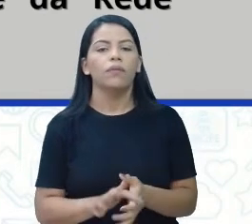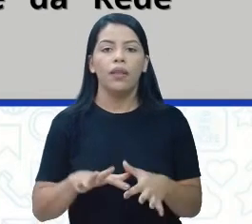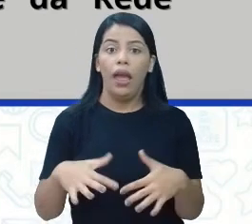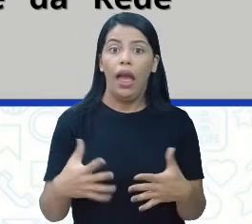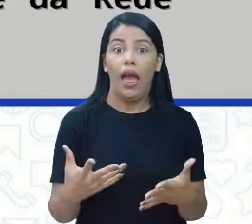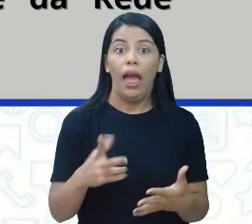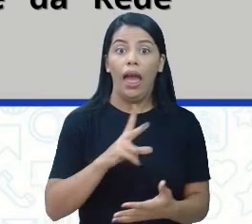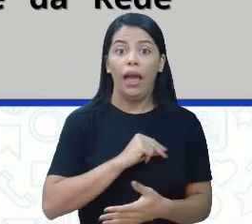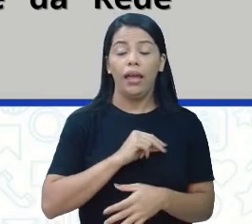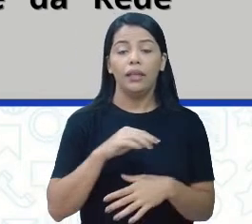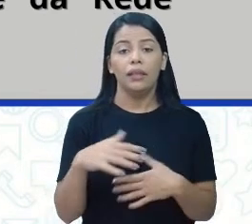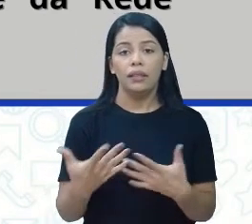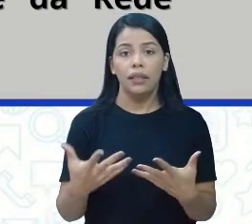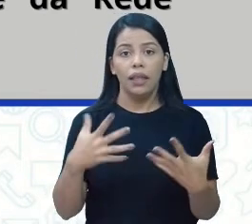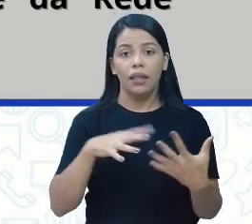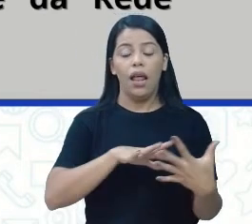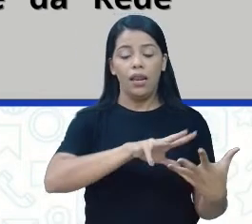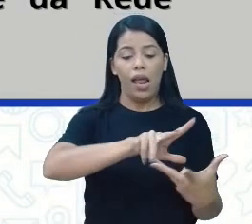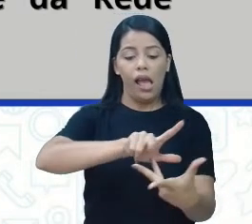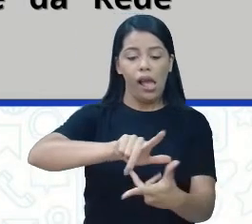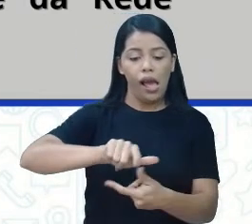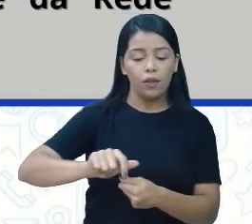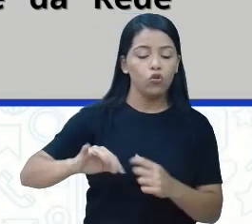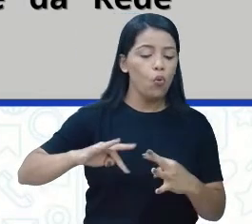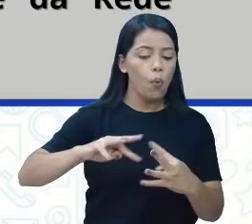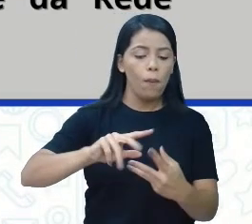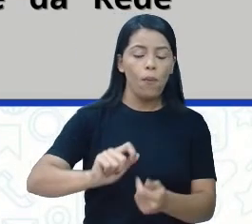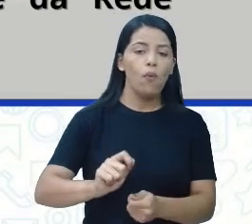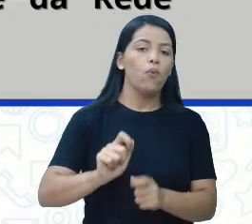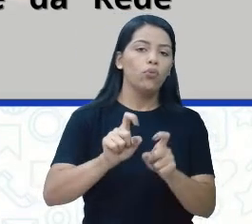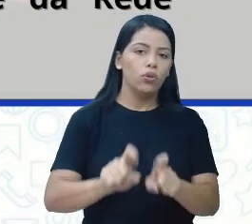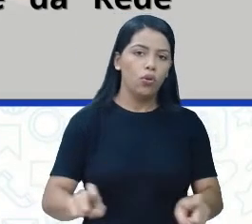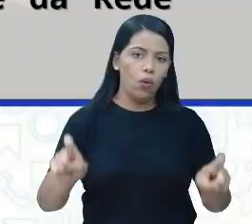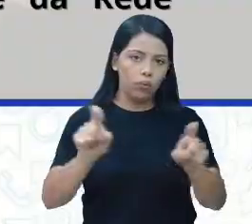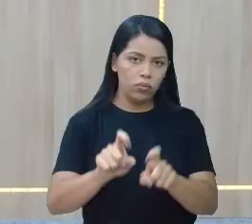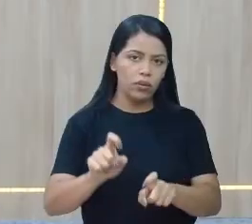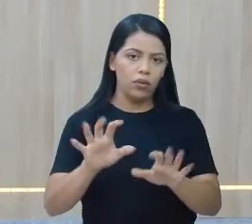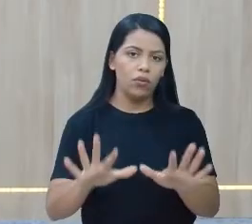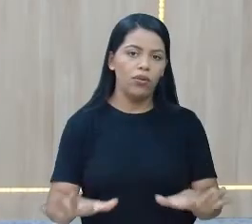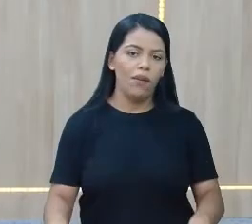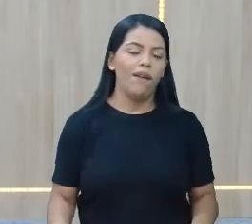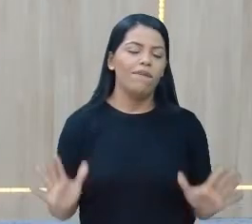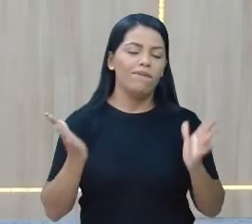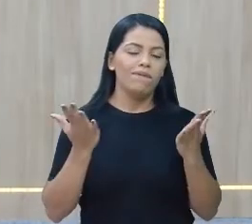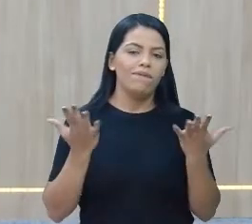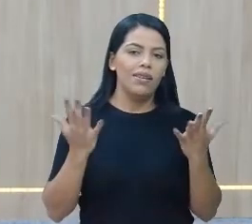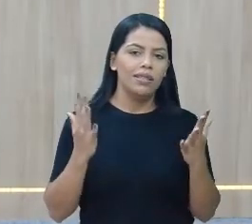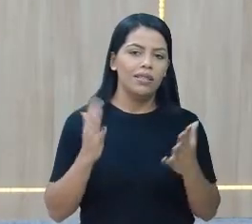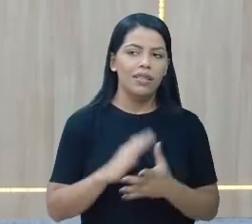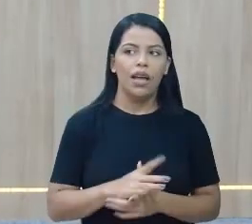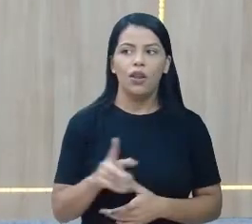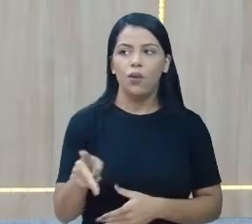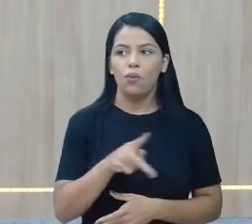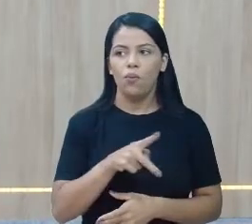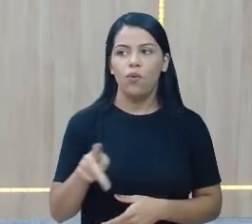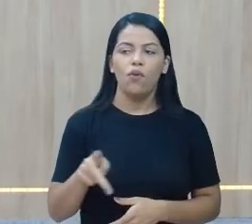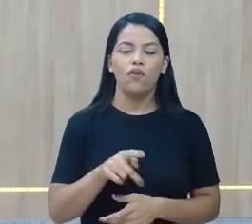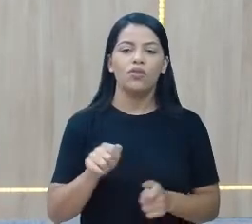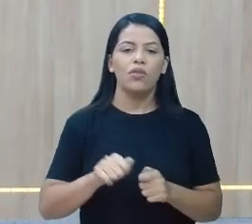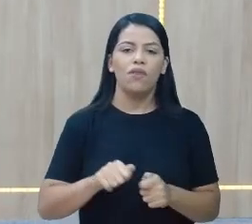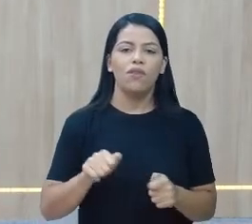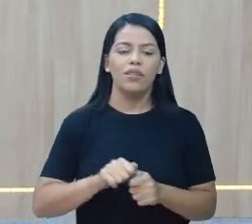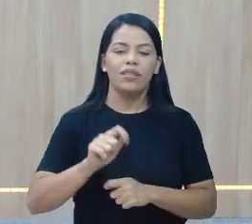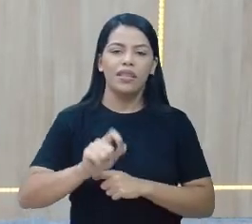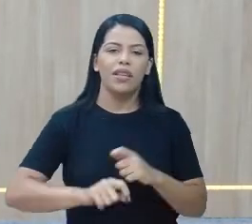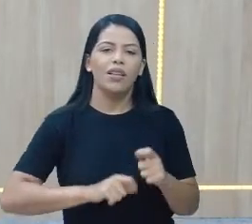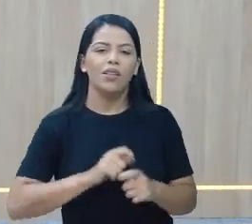Eita, e da Rede Mundial de Computadores. É uma alegria, gente, professor. Tá por ali fazendo,